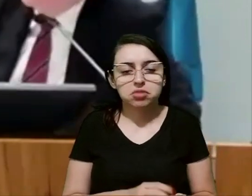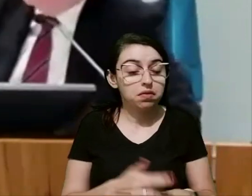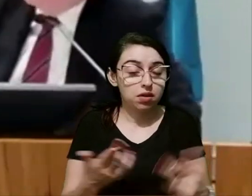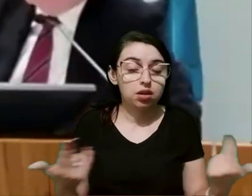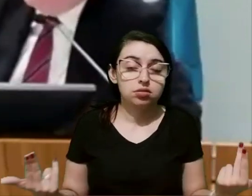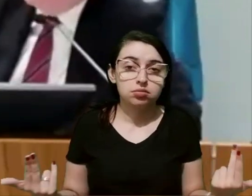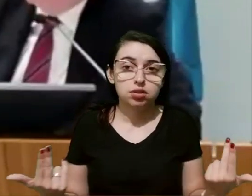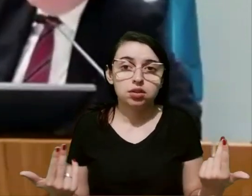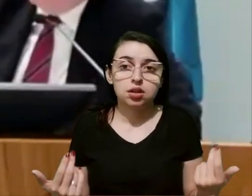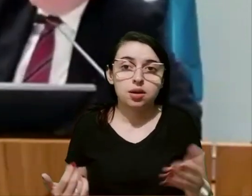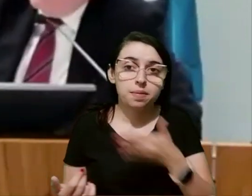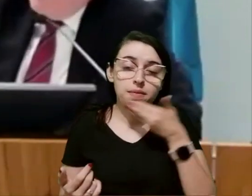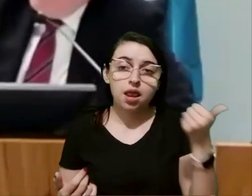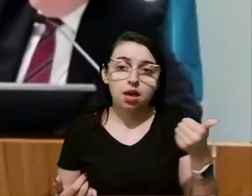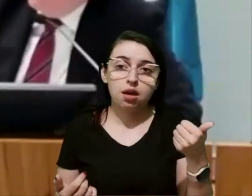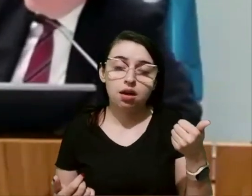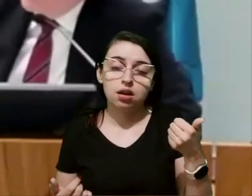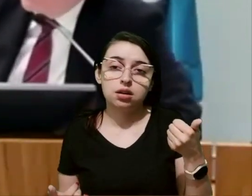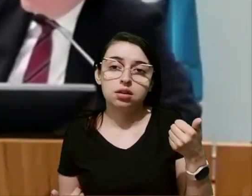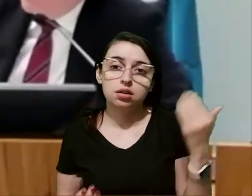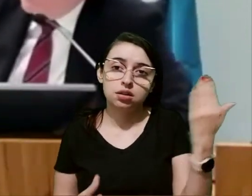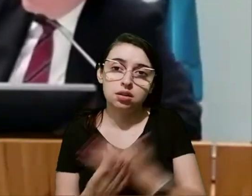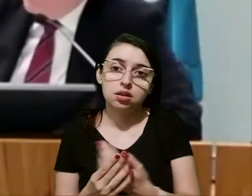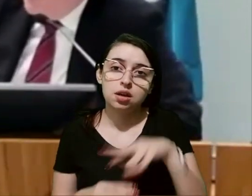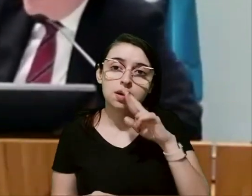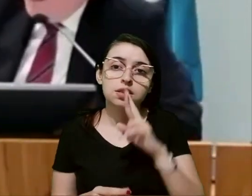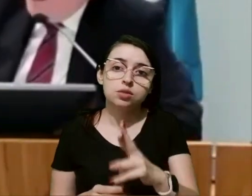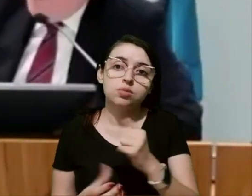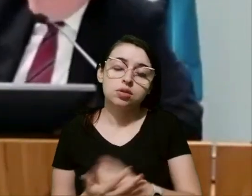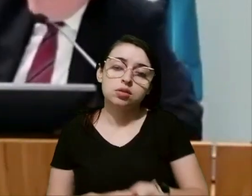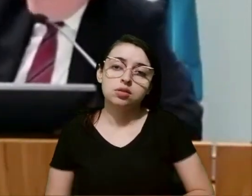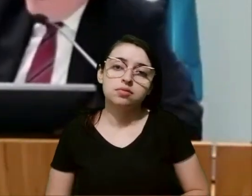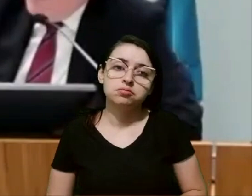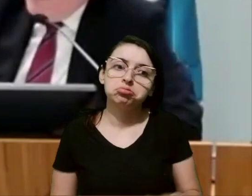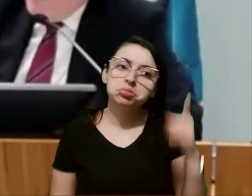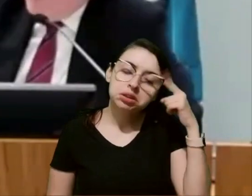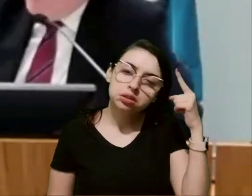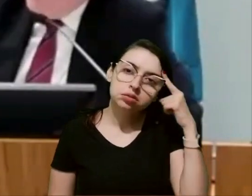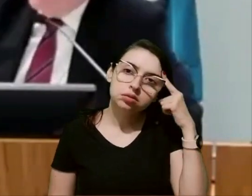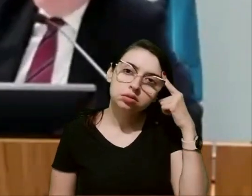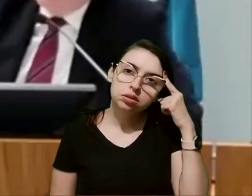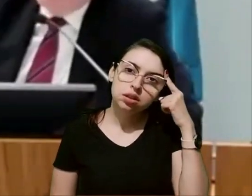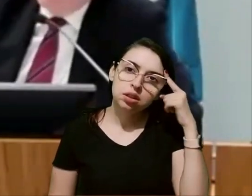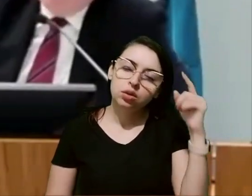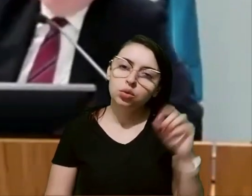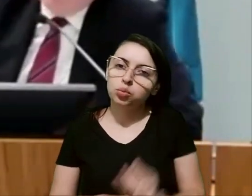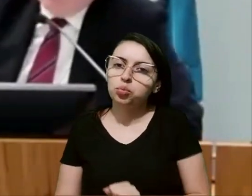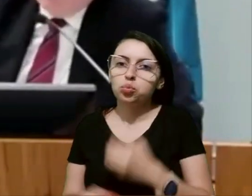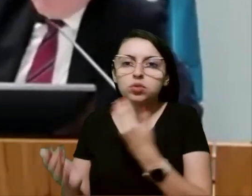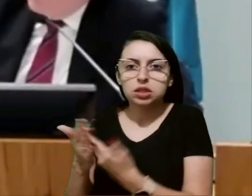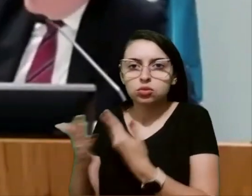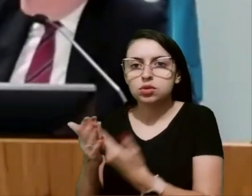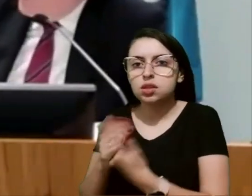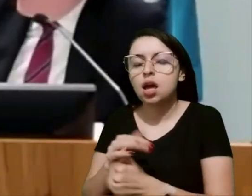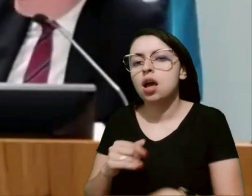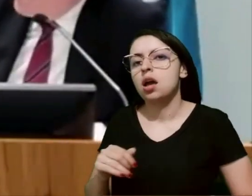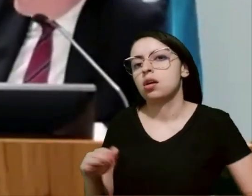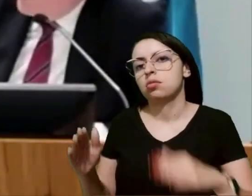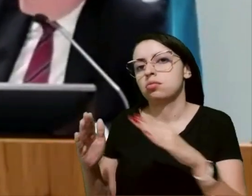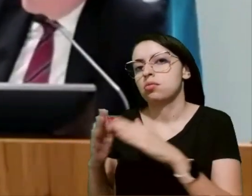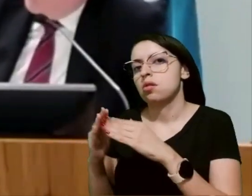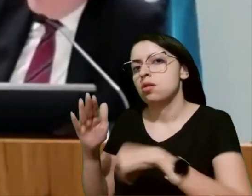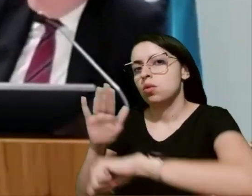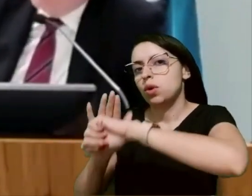organismos internacionais de ter uma melhor eficiência nisso, mas veio a ideia de se especializar em organização criminosa, em